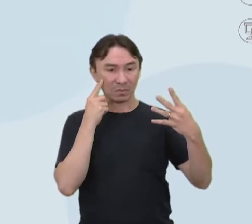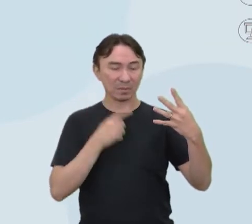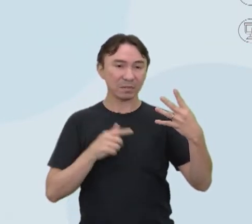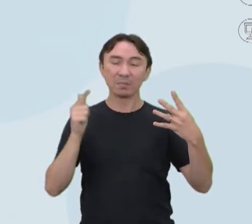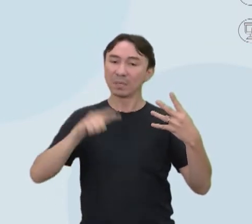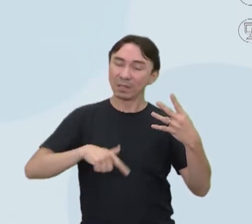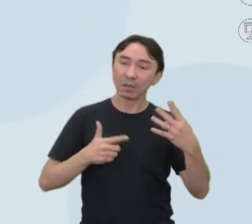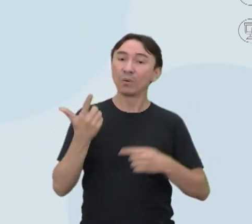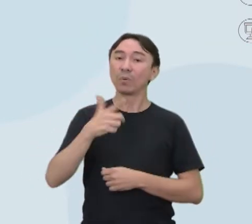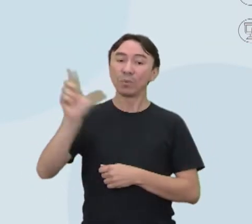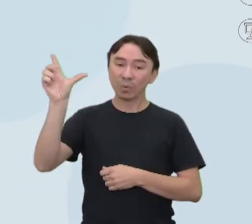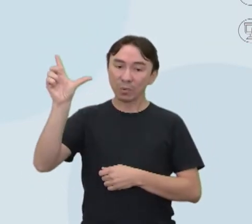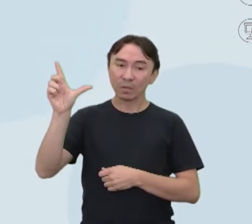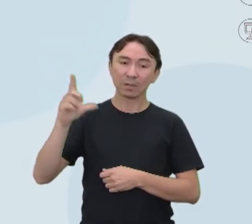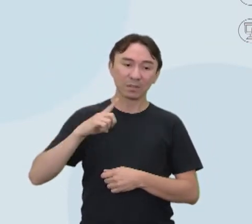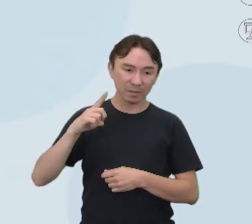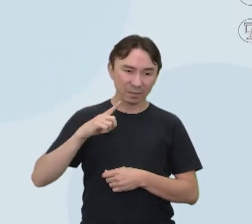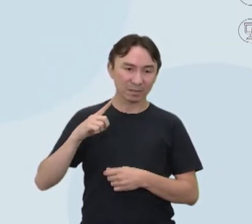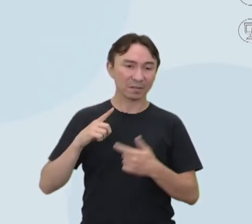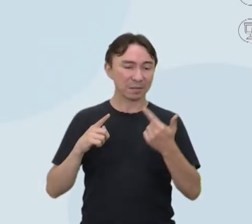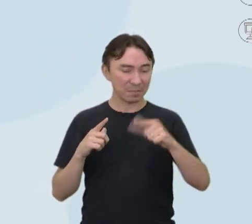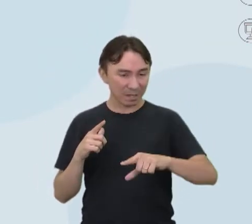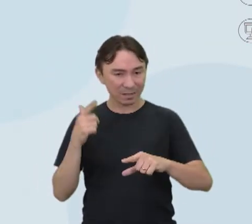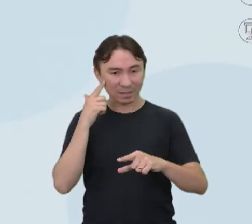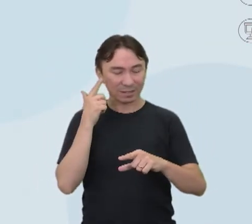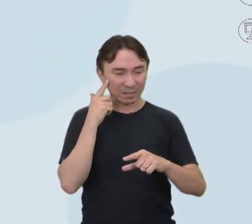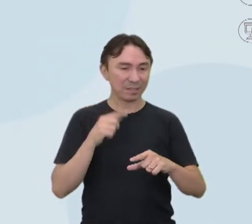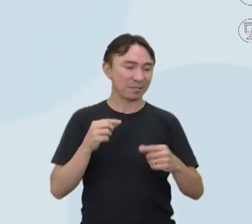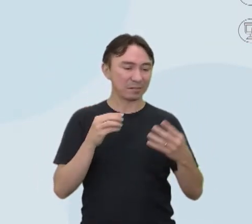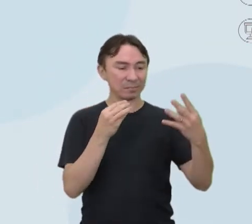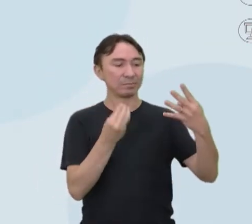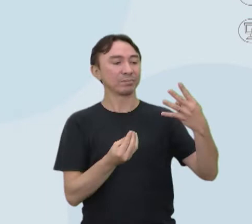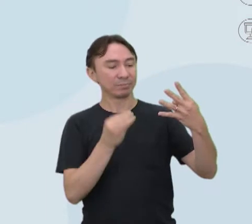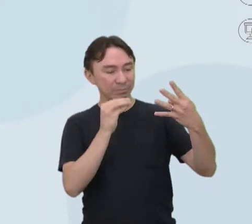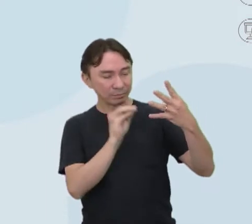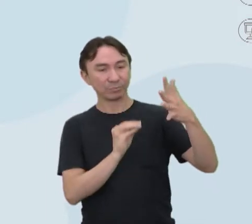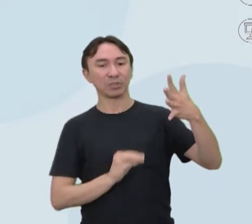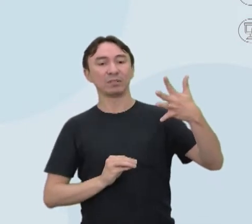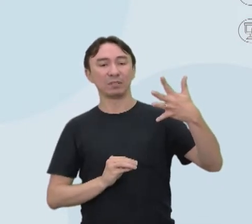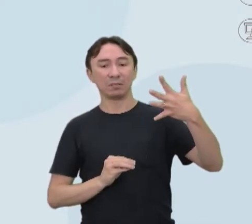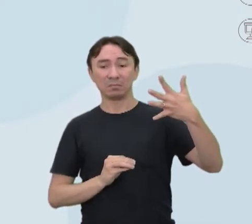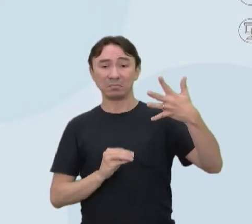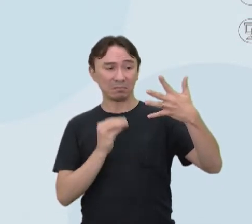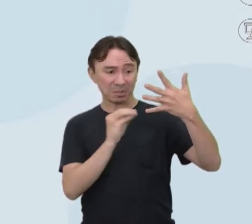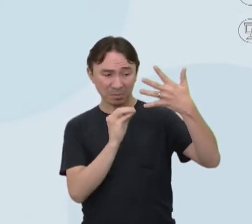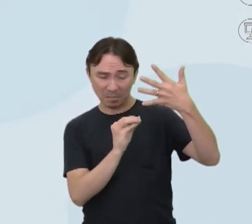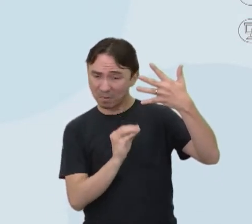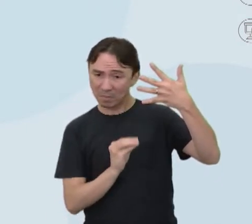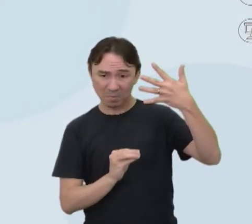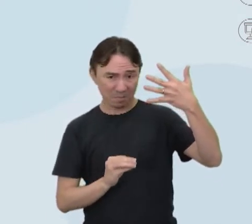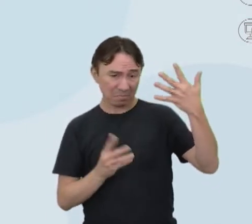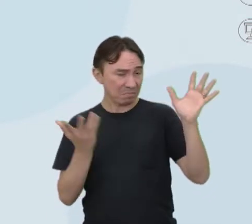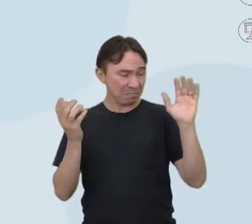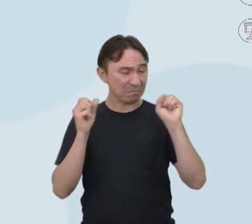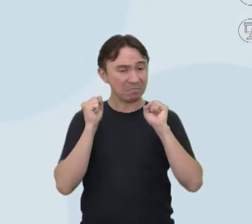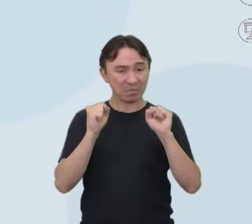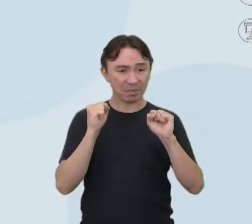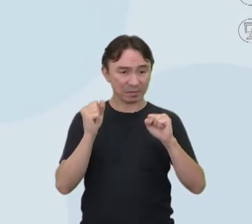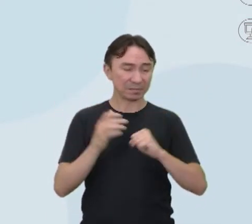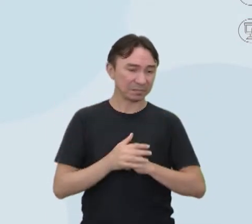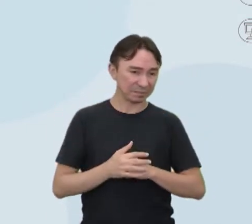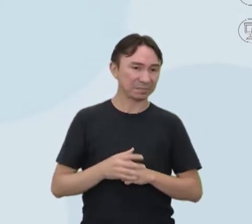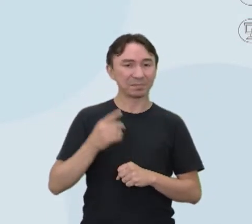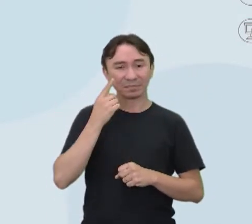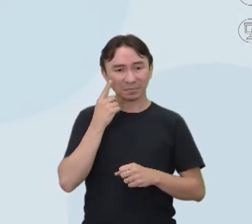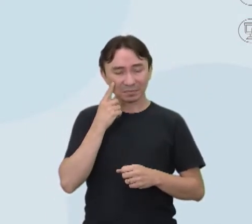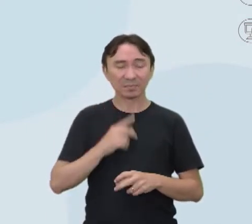colocar adicionar a opção, ele vai abrir mais um itemzinho pra ele ir preenchendo. Isso. Tá bom? E aí ele vai preenchendo quantos ele precisa. Ok, tá. Tá bom? Sem- Tranquilo. sem muito Então, problema. geralzão, coloca lá o